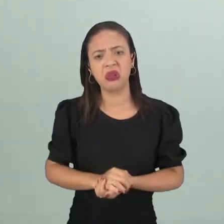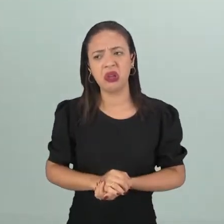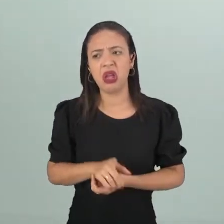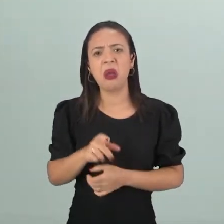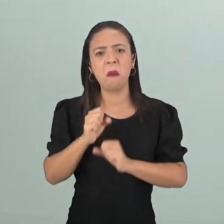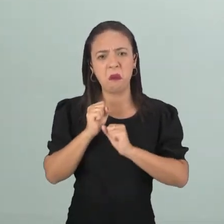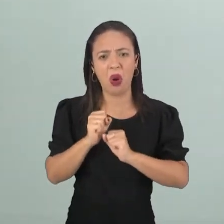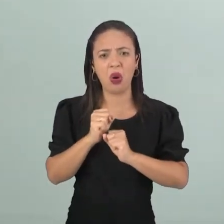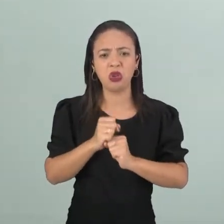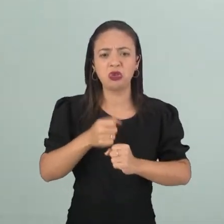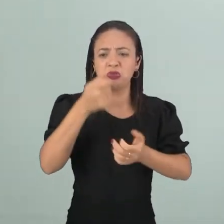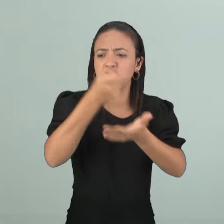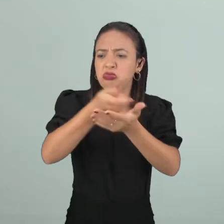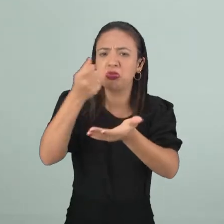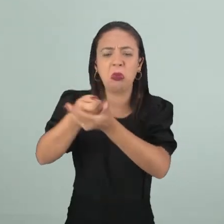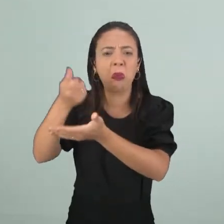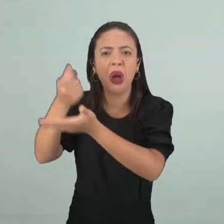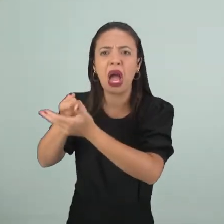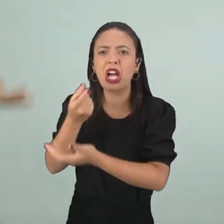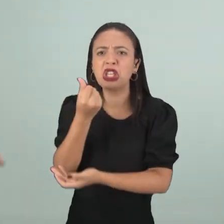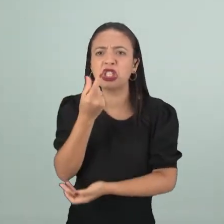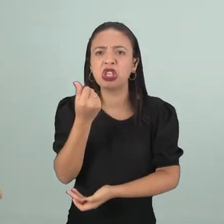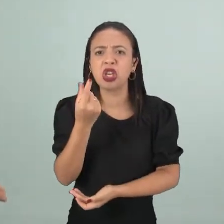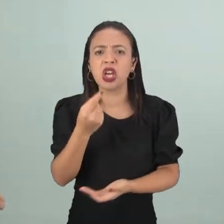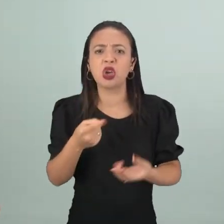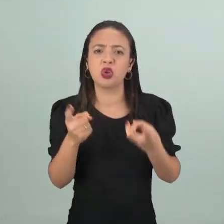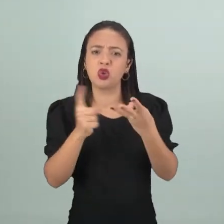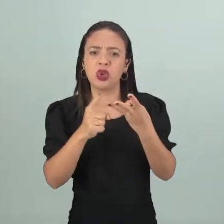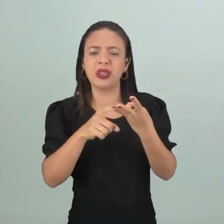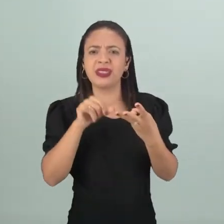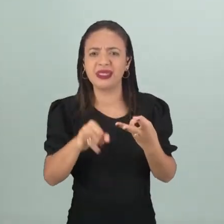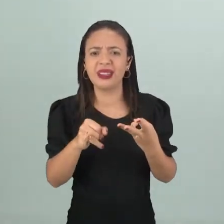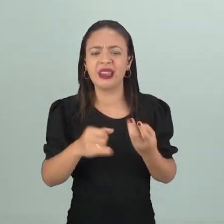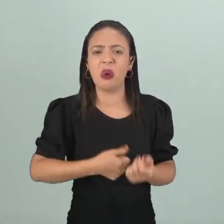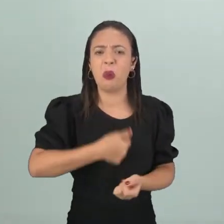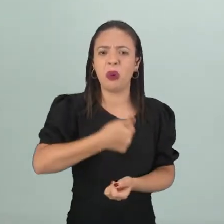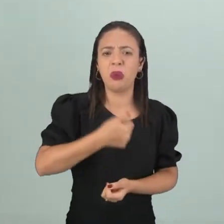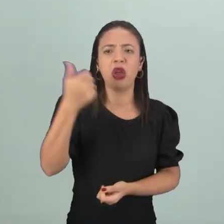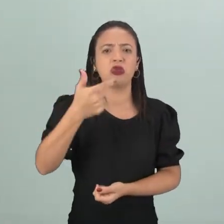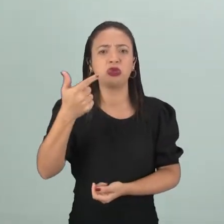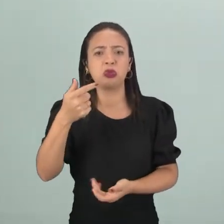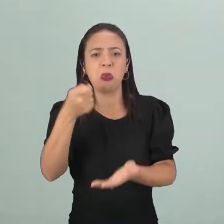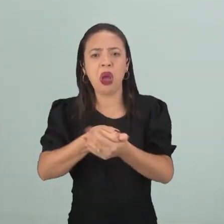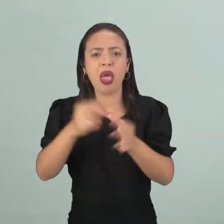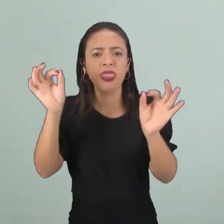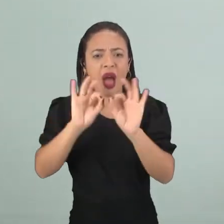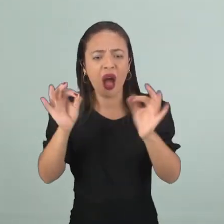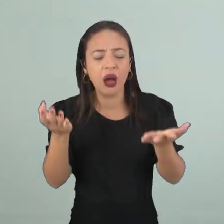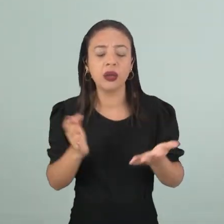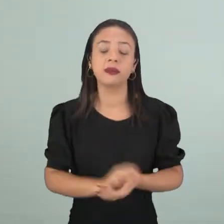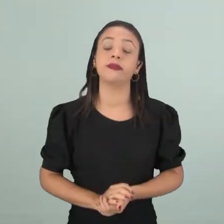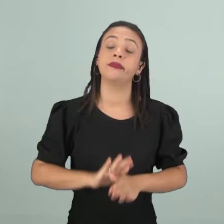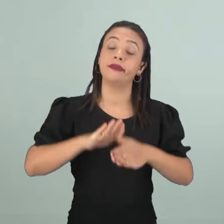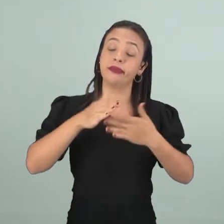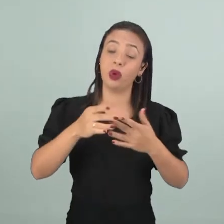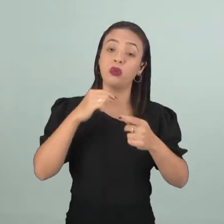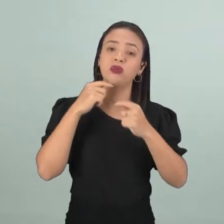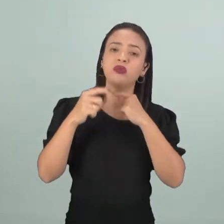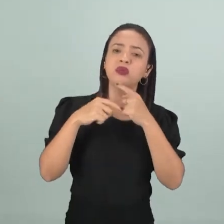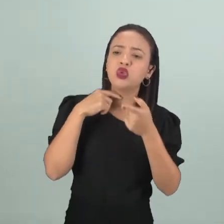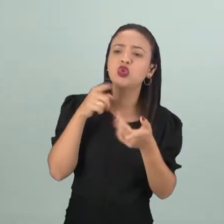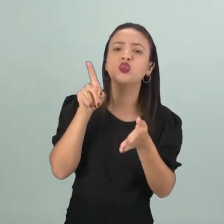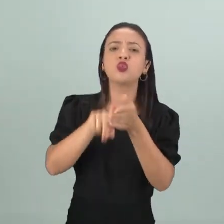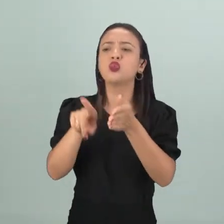cobrar valores absurdos do terceiro estado, enquanto o primeiro e o segundo estado não pagavam nada. Então, a partir desses questionamentos,